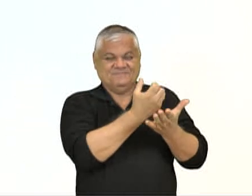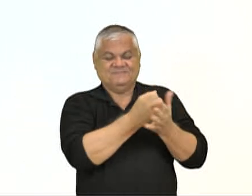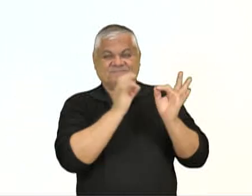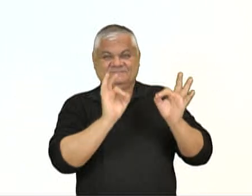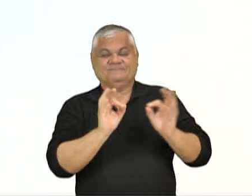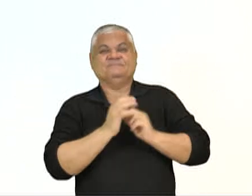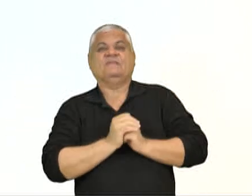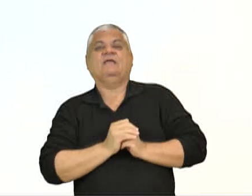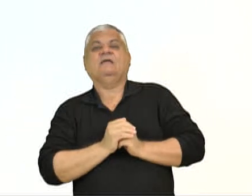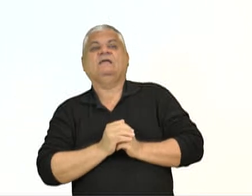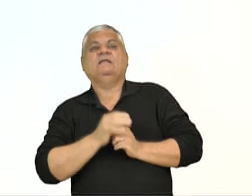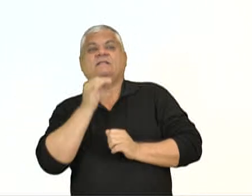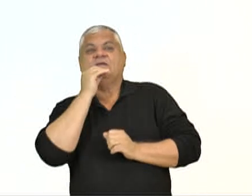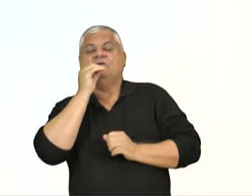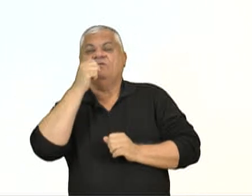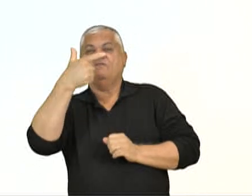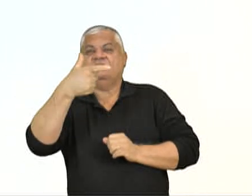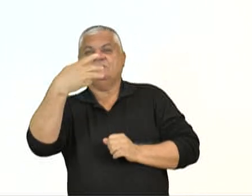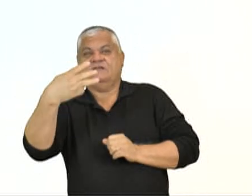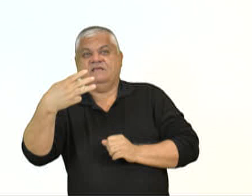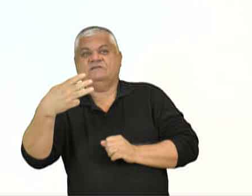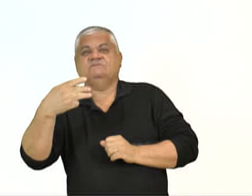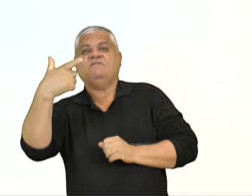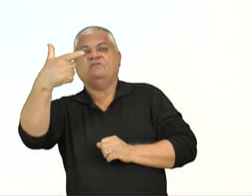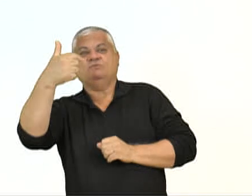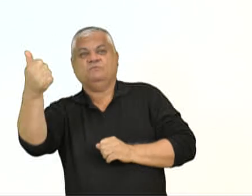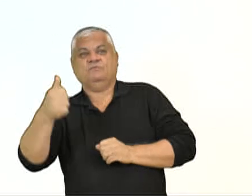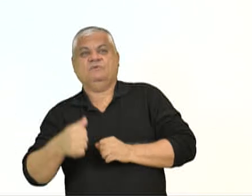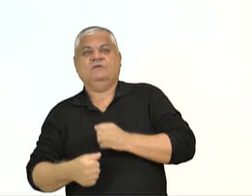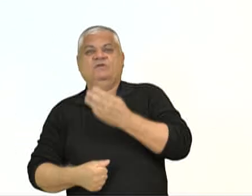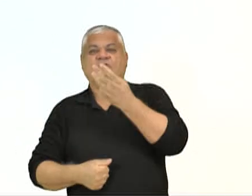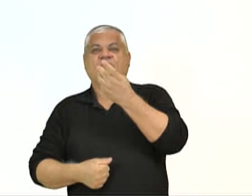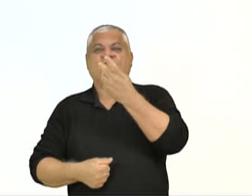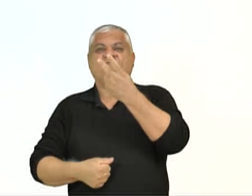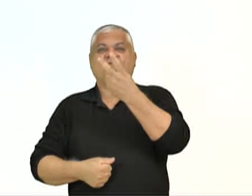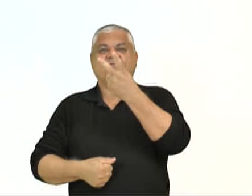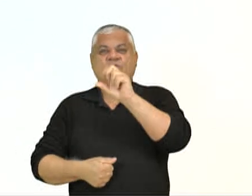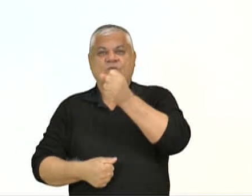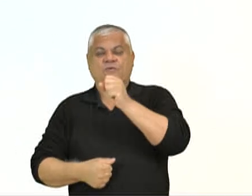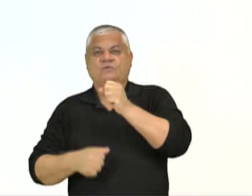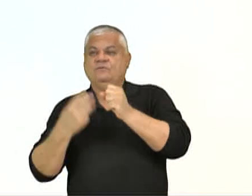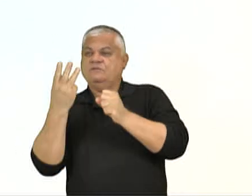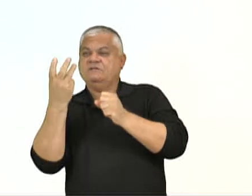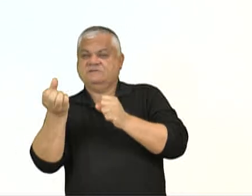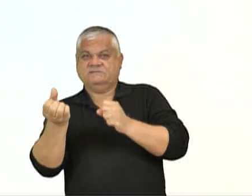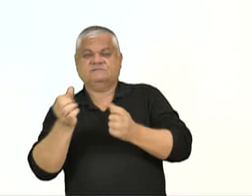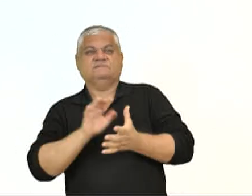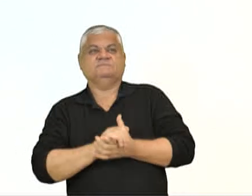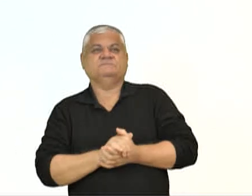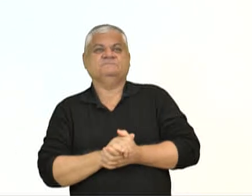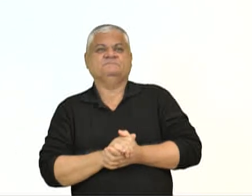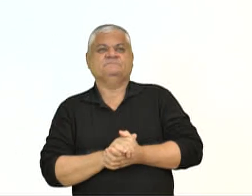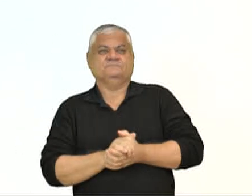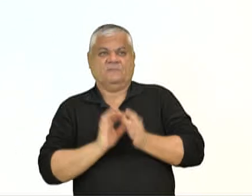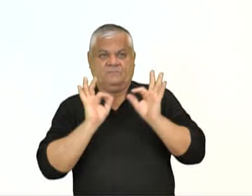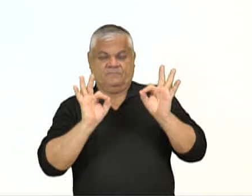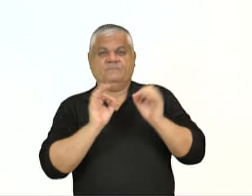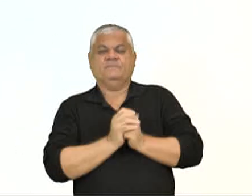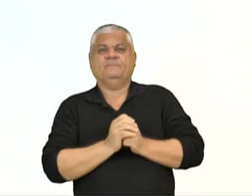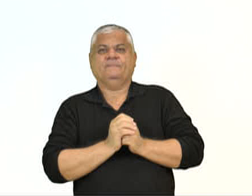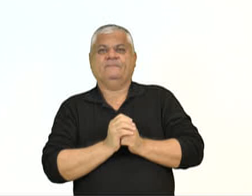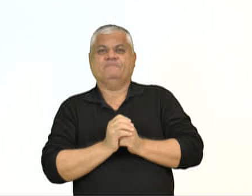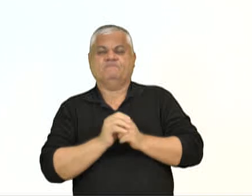neste dia 23, 21, 28 e 36. Fazendo, né,